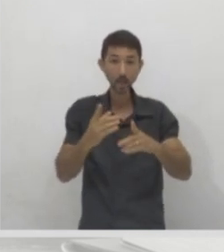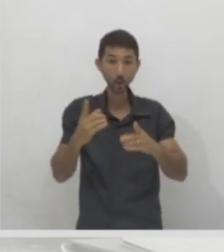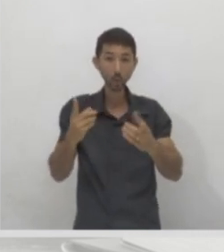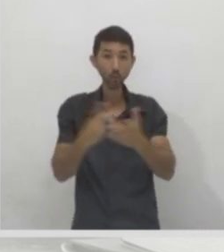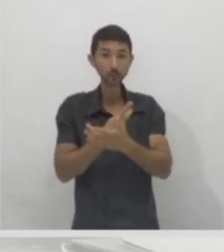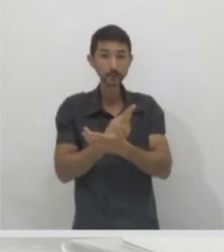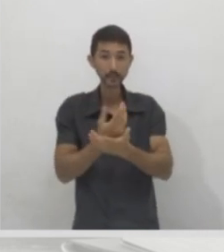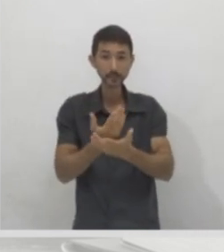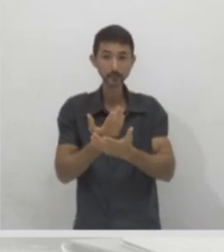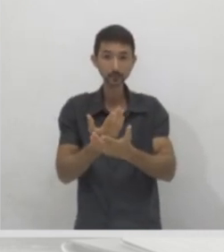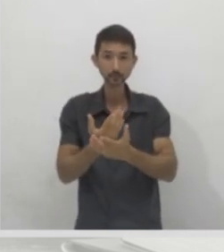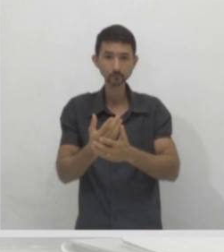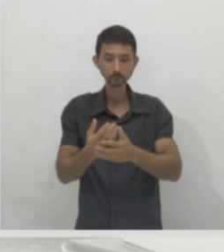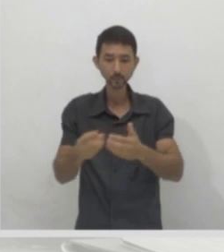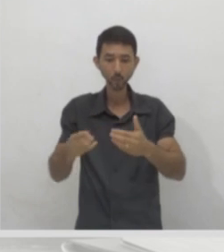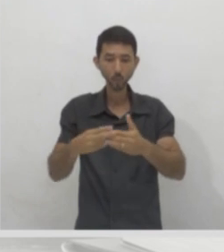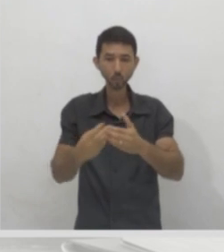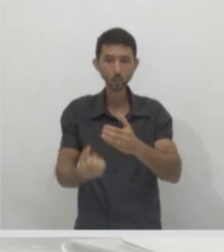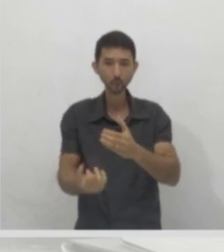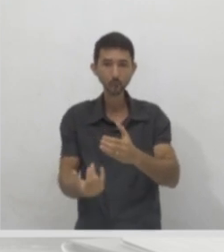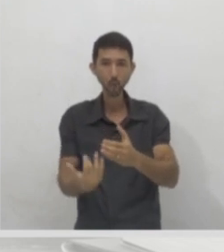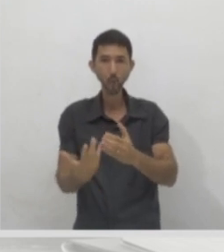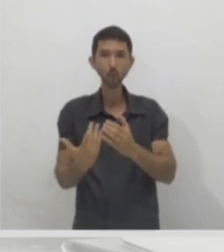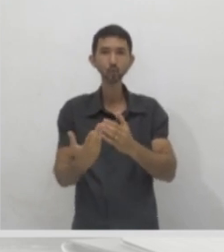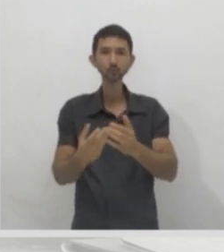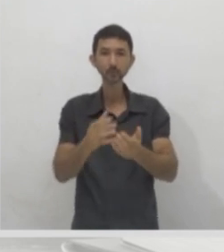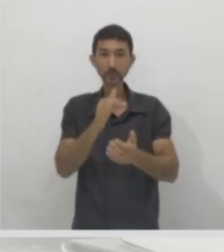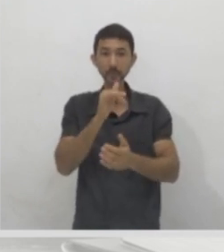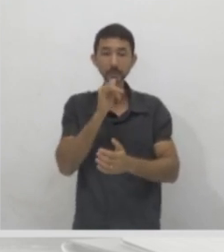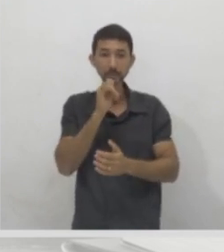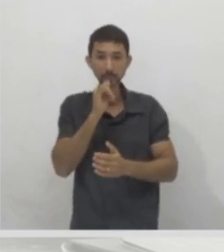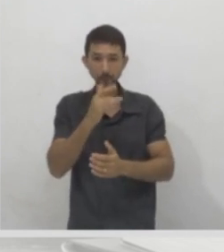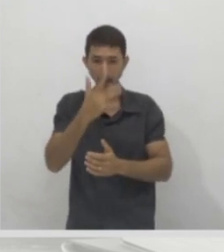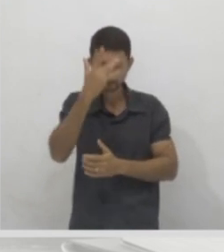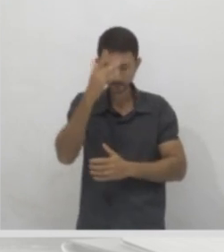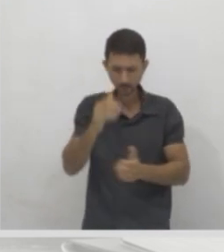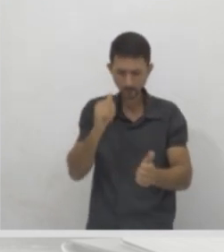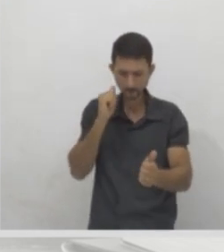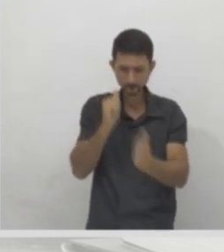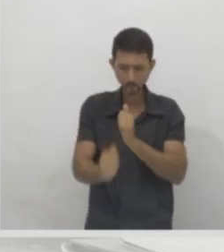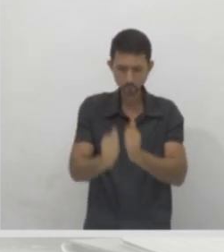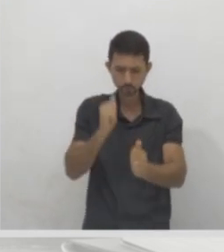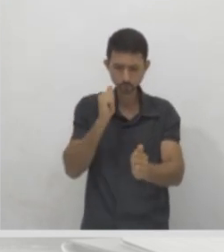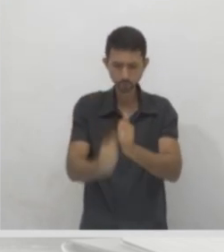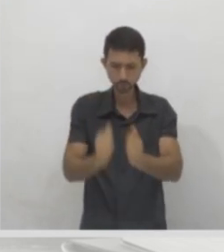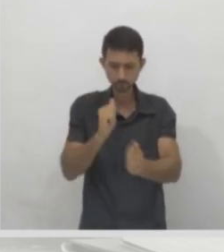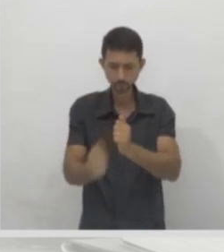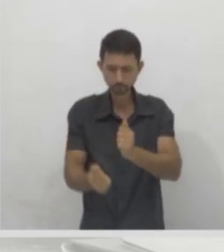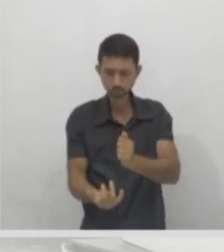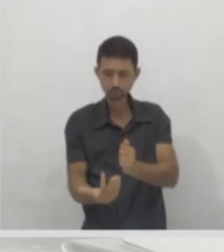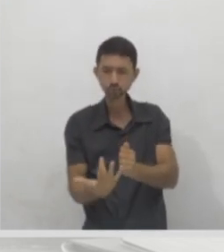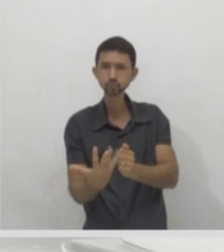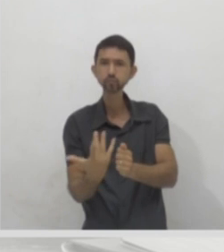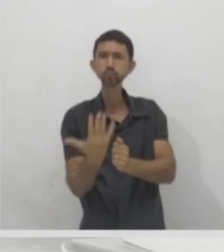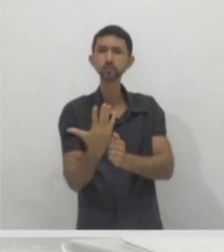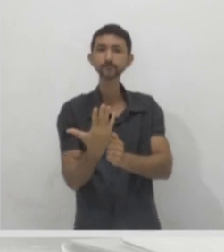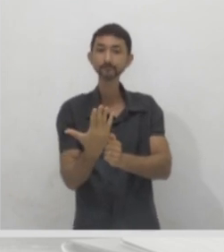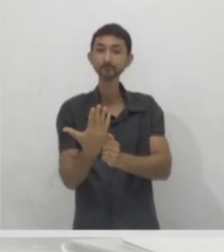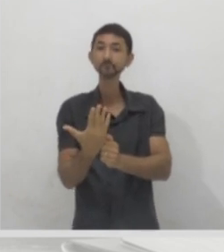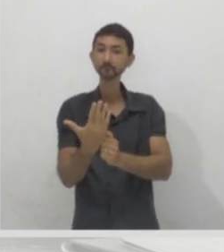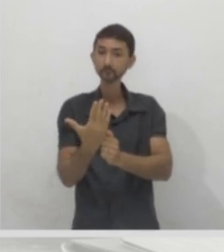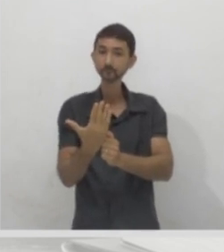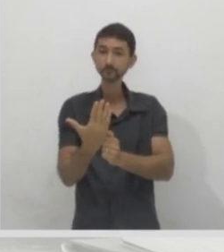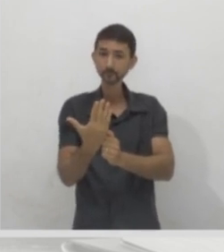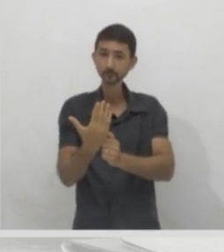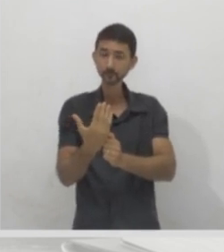uso do fogo pelos primeiros grupos. Tá? O fogo foi muito importante no desenvolvimento do